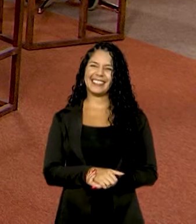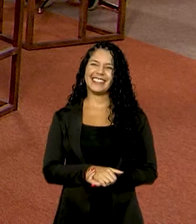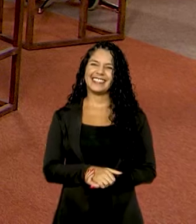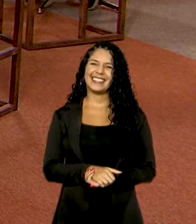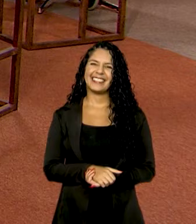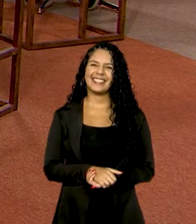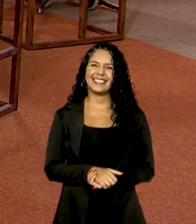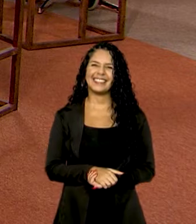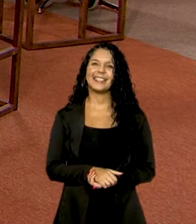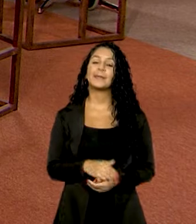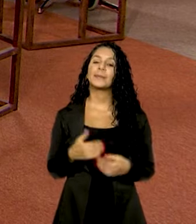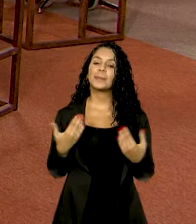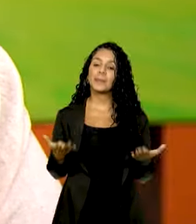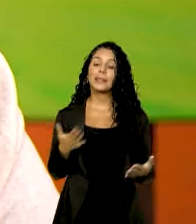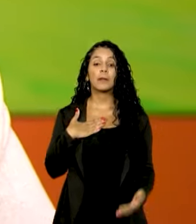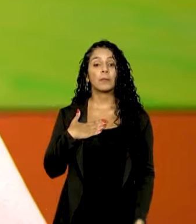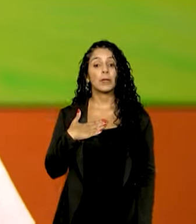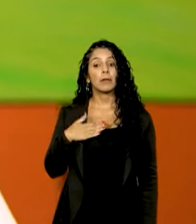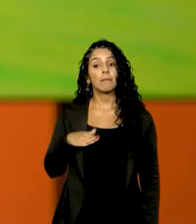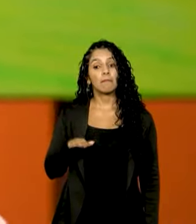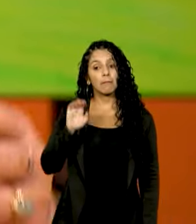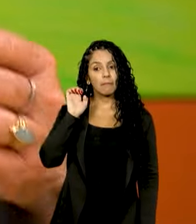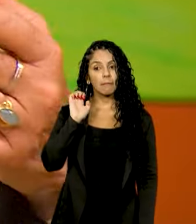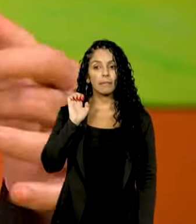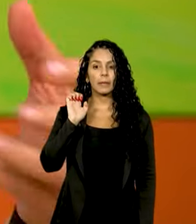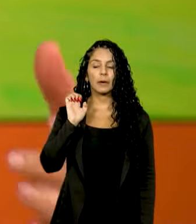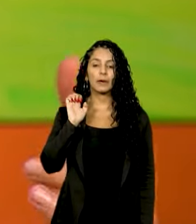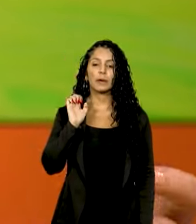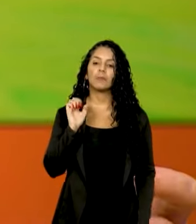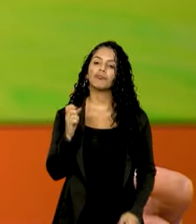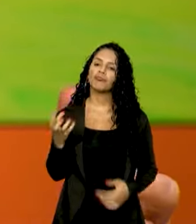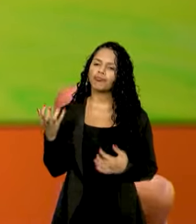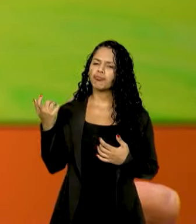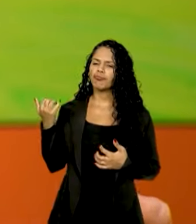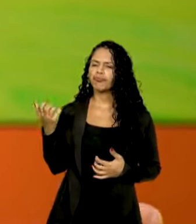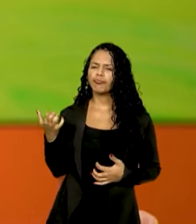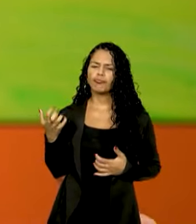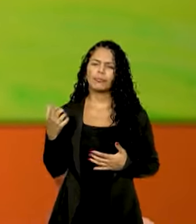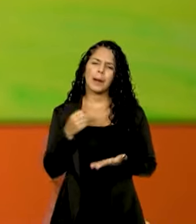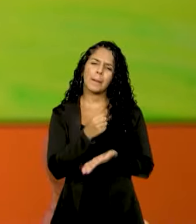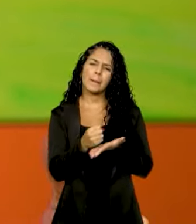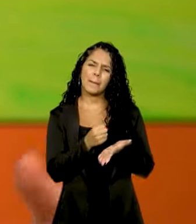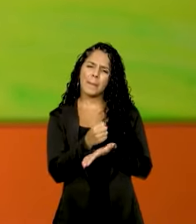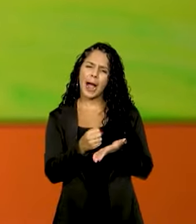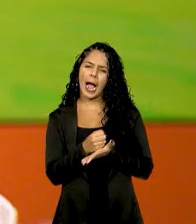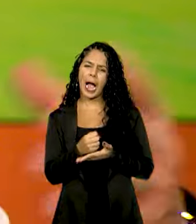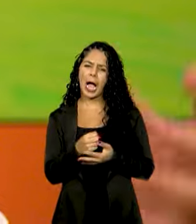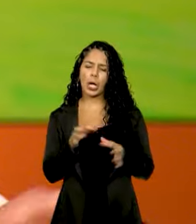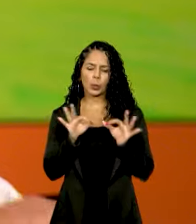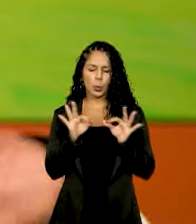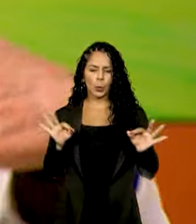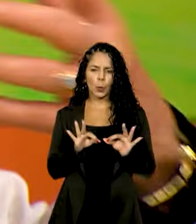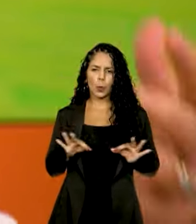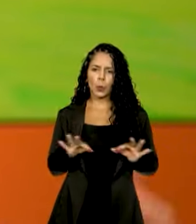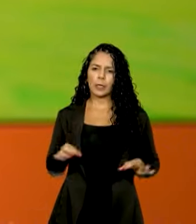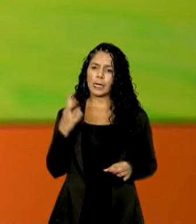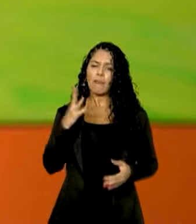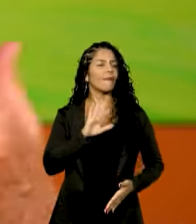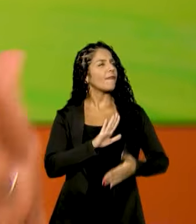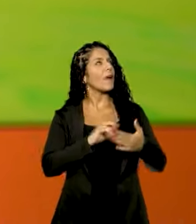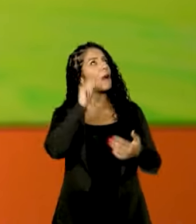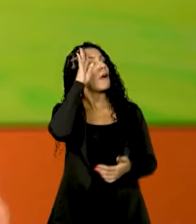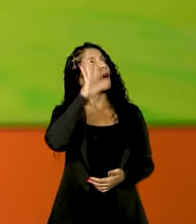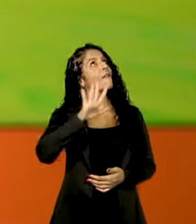53. Tá perto. Mas aí a minha mãe tocava um violãozinho básico, aquele de 3 acordes. Sim. Mas que a gente viaja.